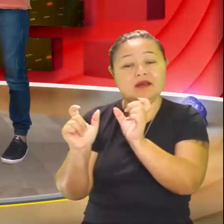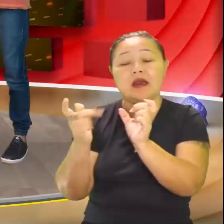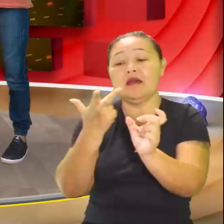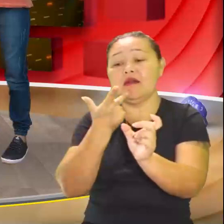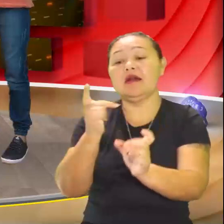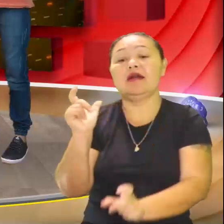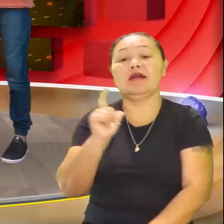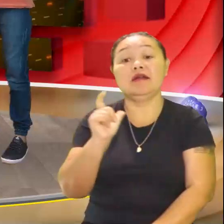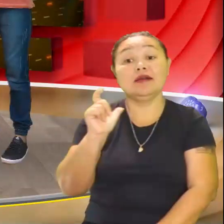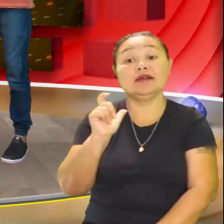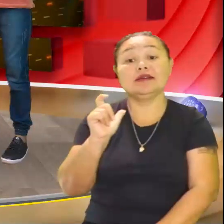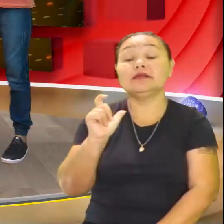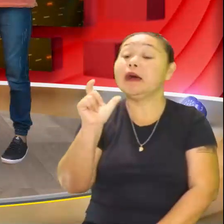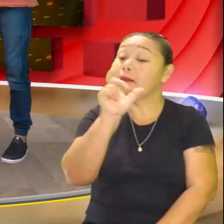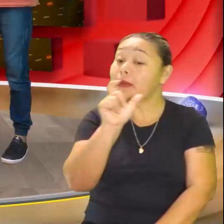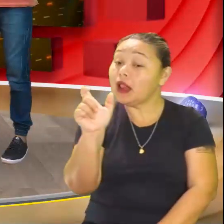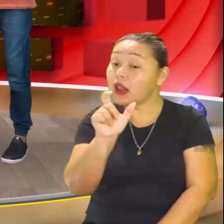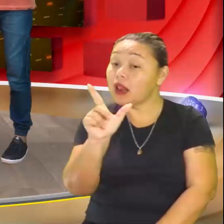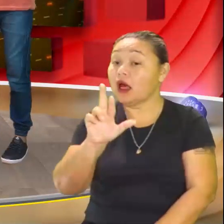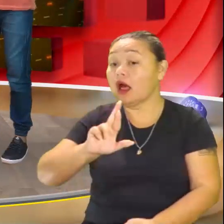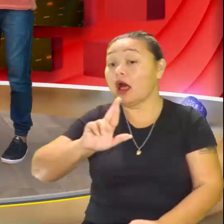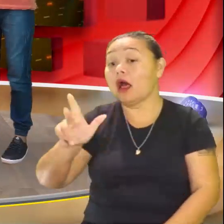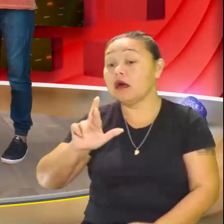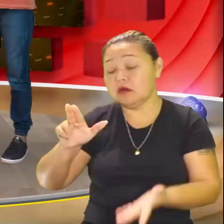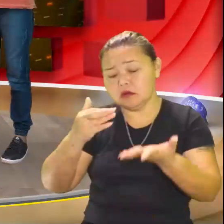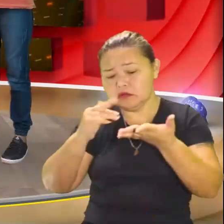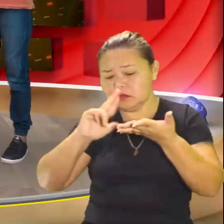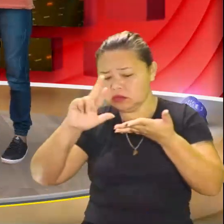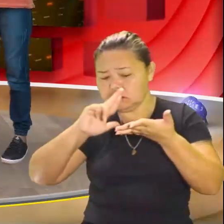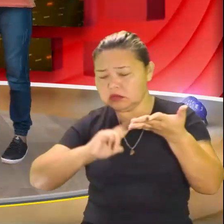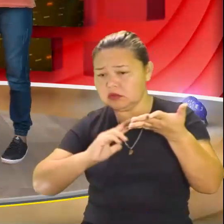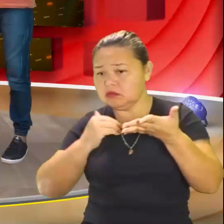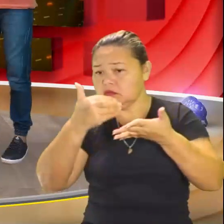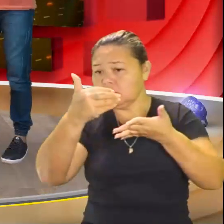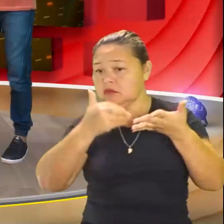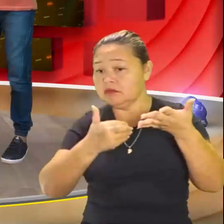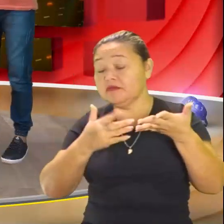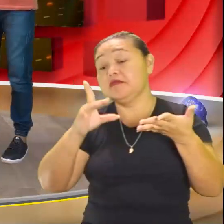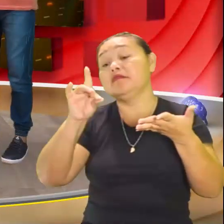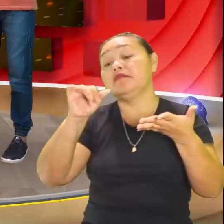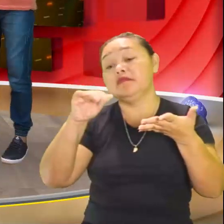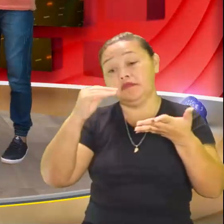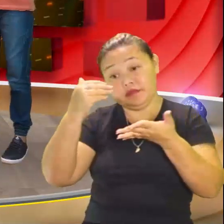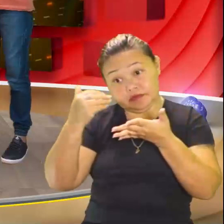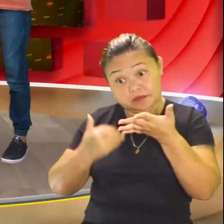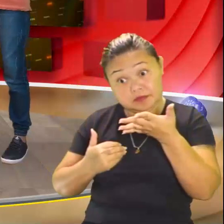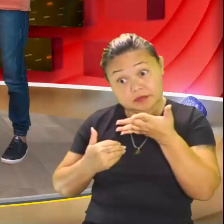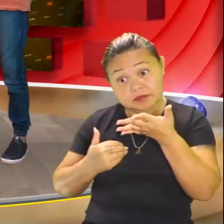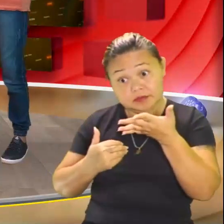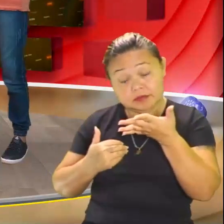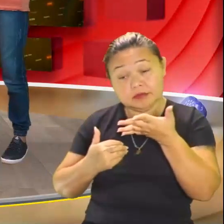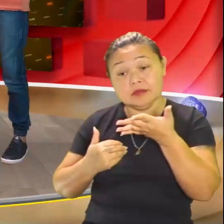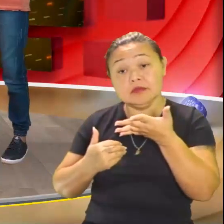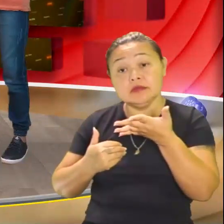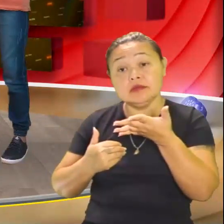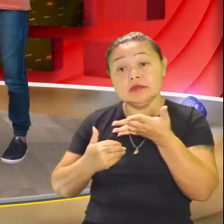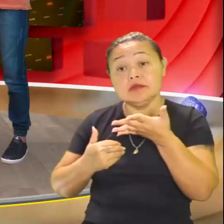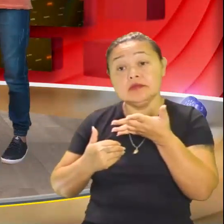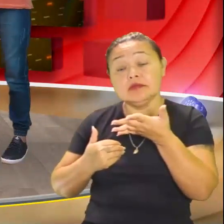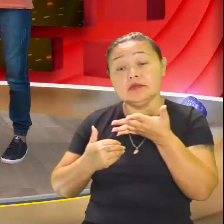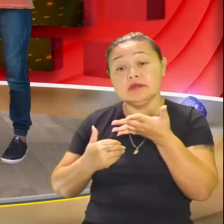diferença, né? Diferença, né? Olha só a questão da palavra. A diferença, 45 mil. O déficit, 45 mil. Opa, faturou